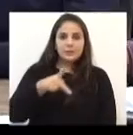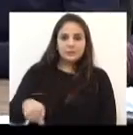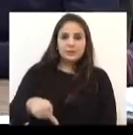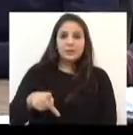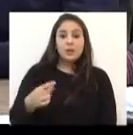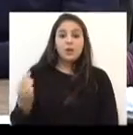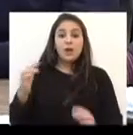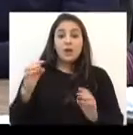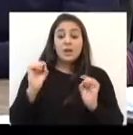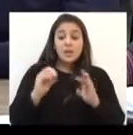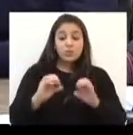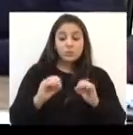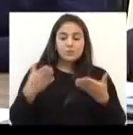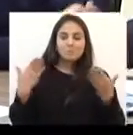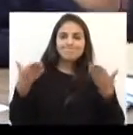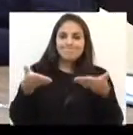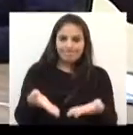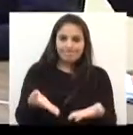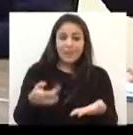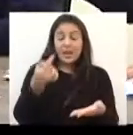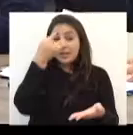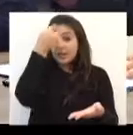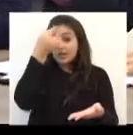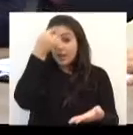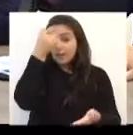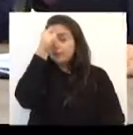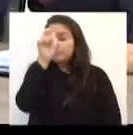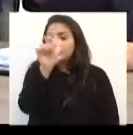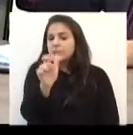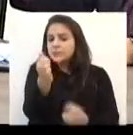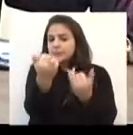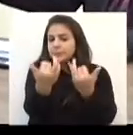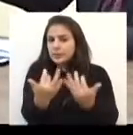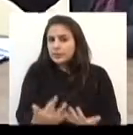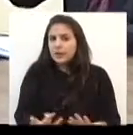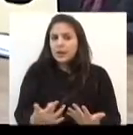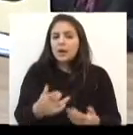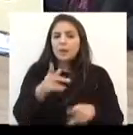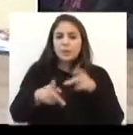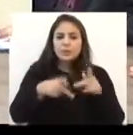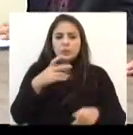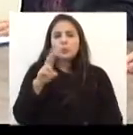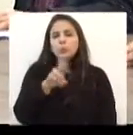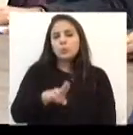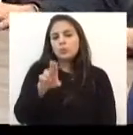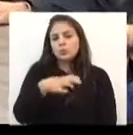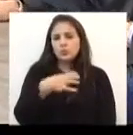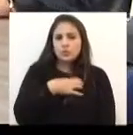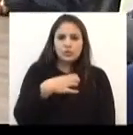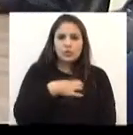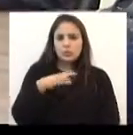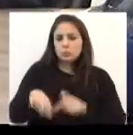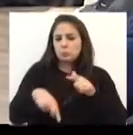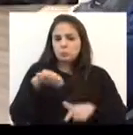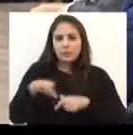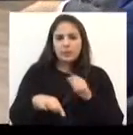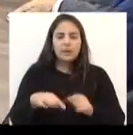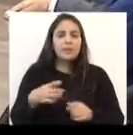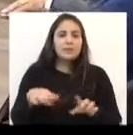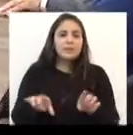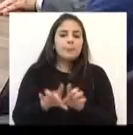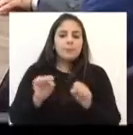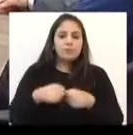foco. A ideia é conscientizar a população sobre o uso de meios alternativos para o transporte,